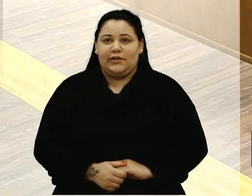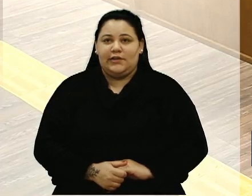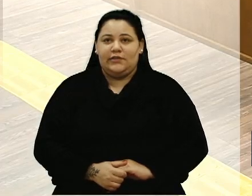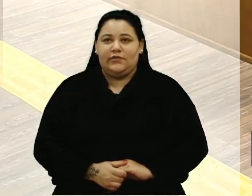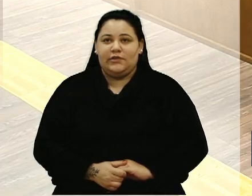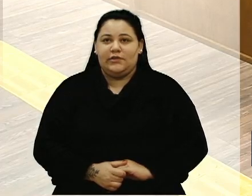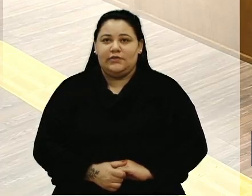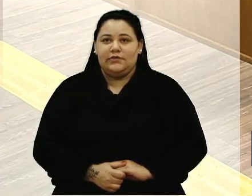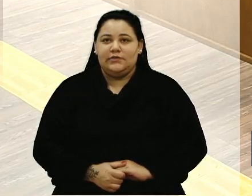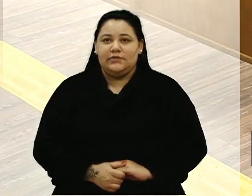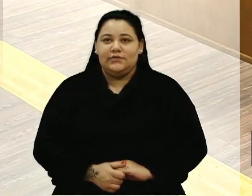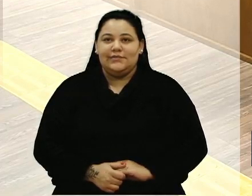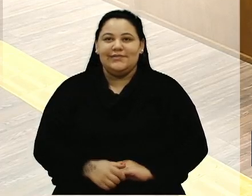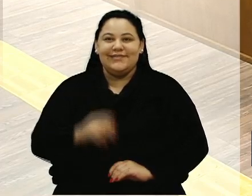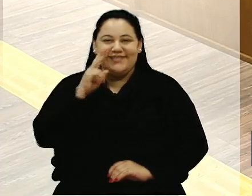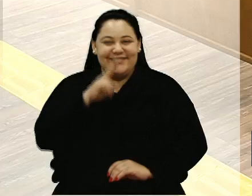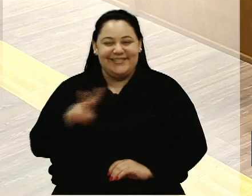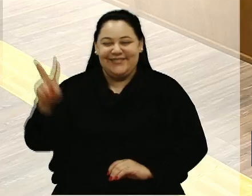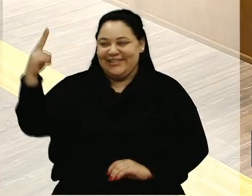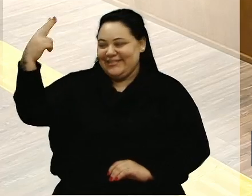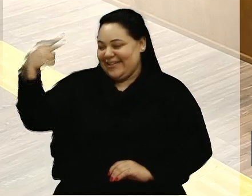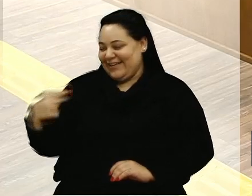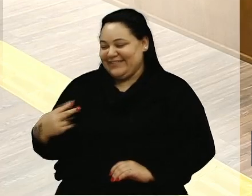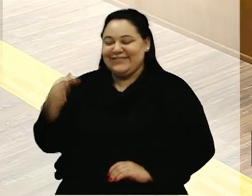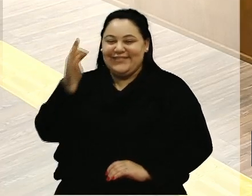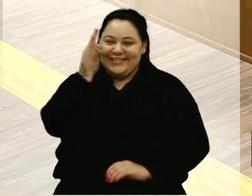Visualmente eu estou presente na sessão.